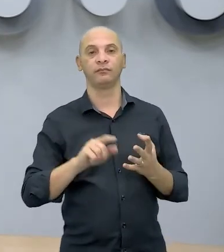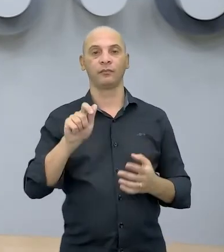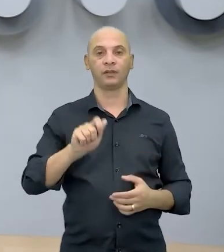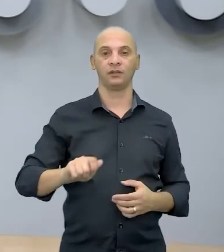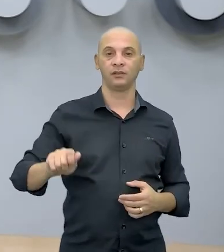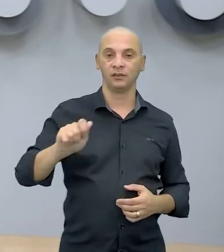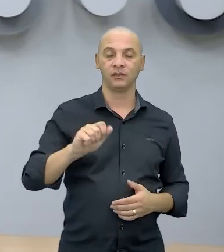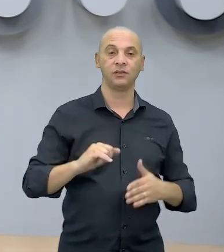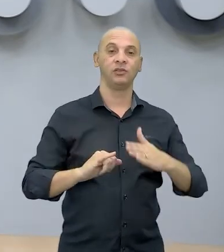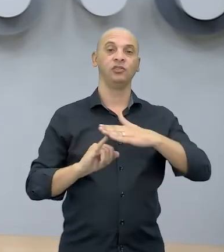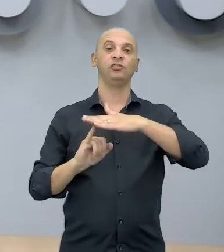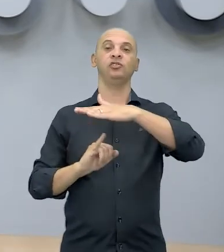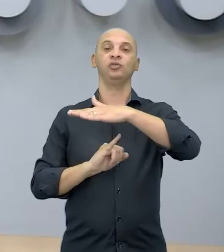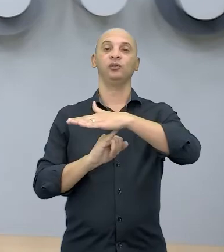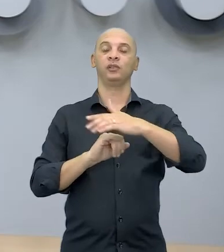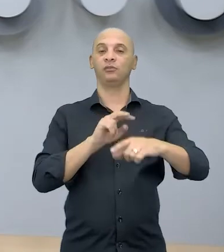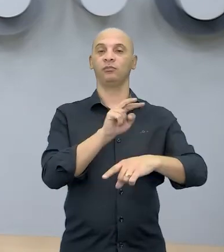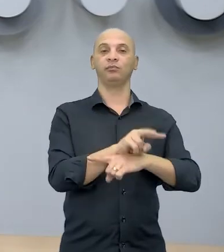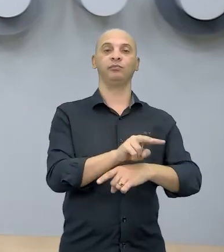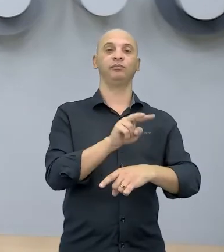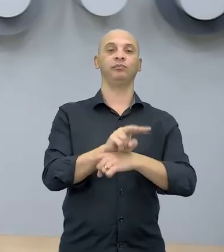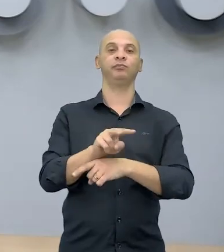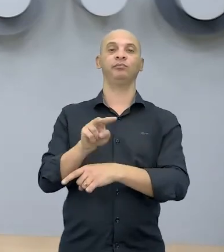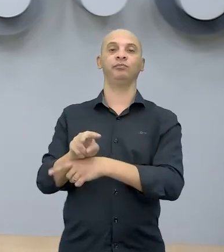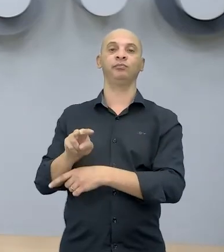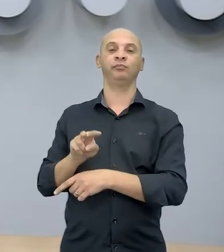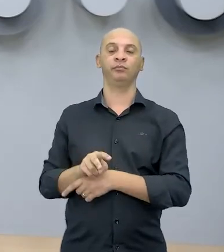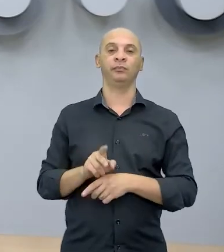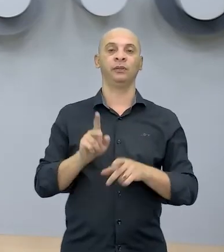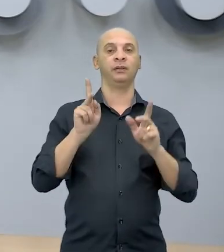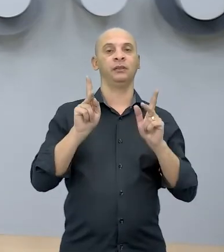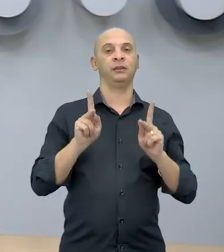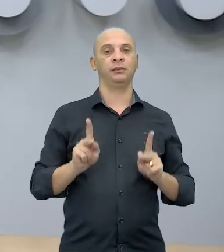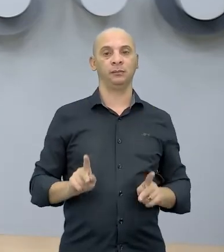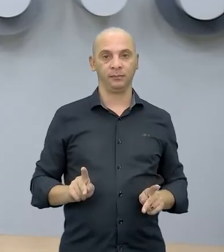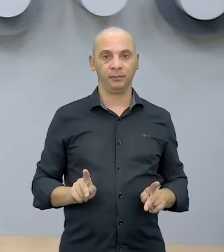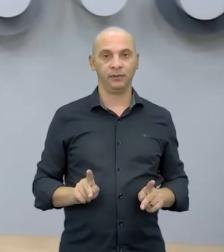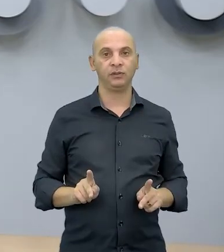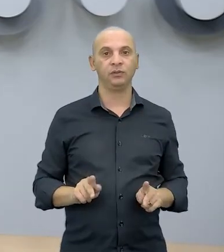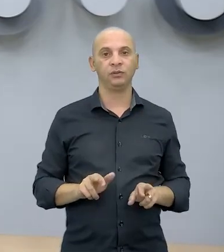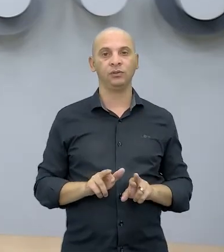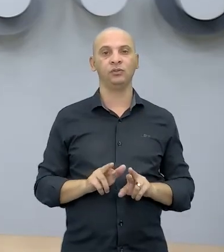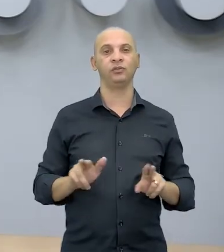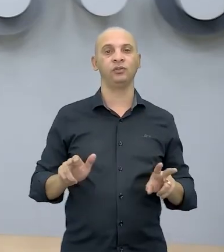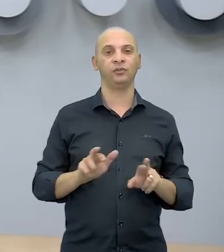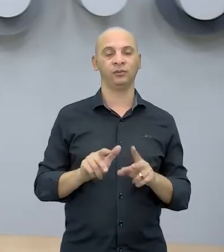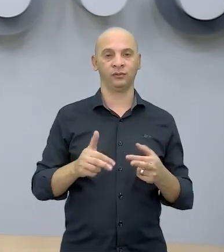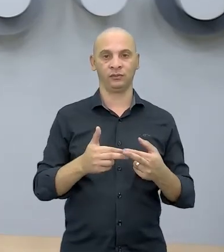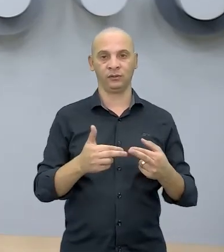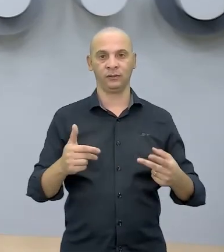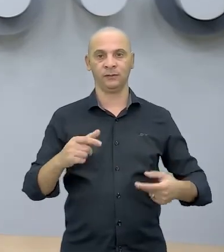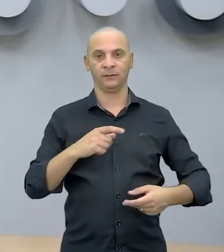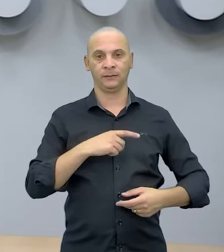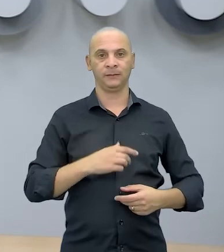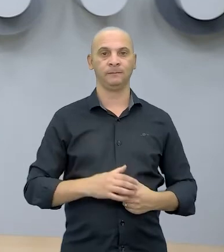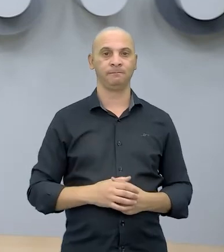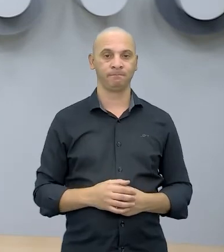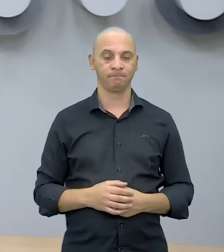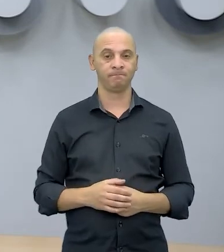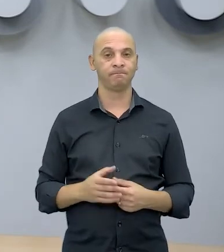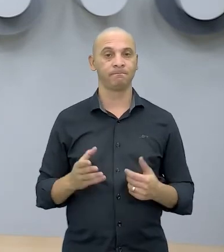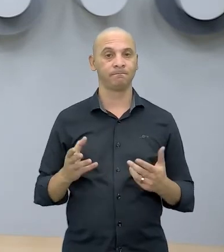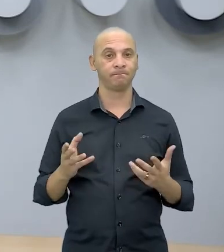instituições que monitoram, controlam e vigiam os indivíduos de diferentes maneiras. Né?